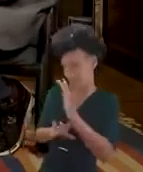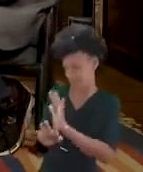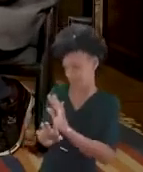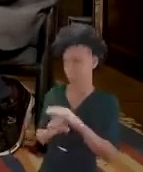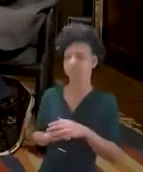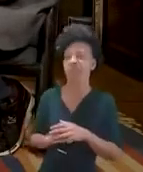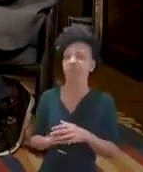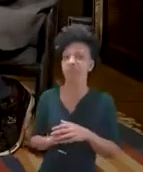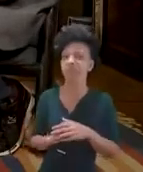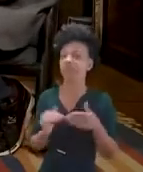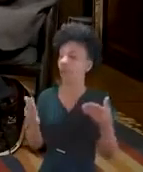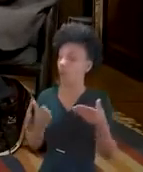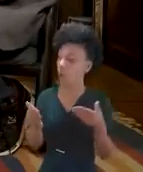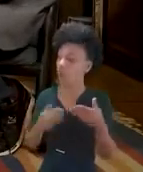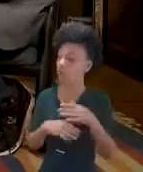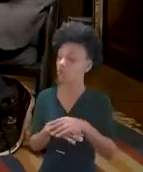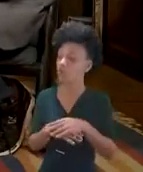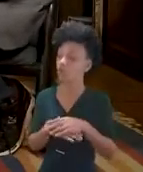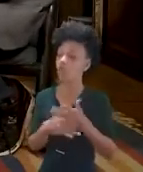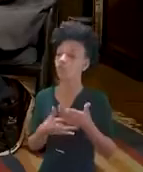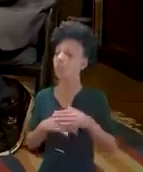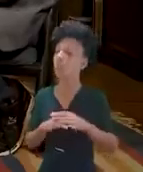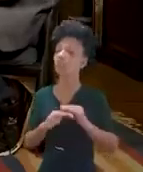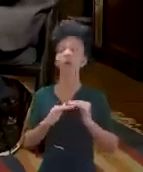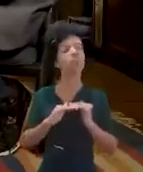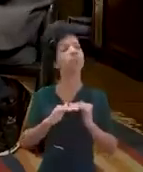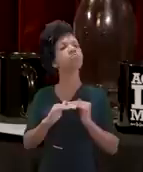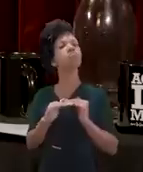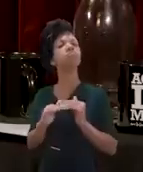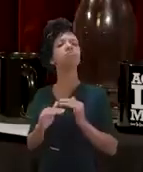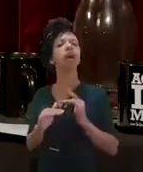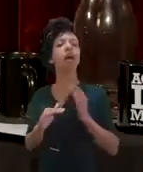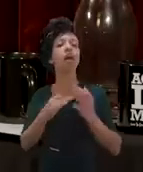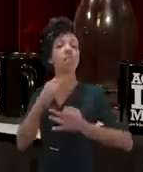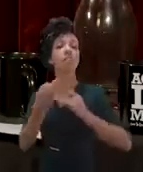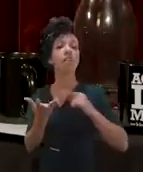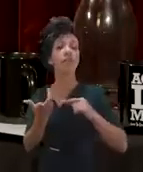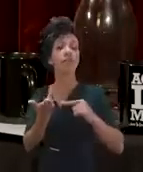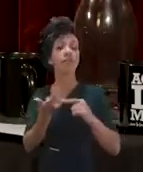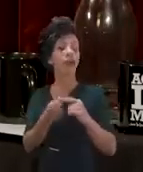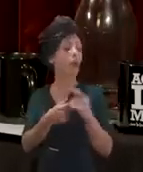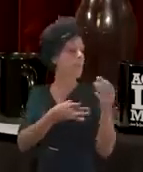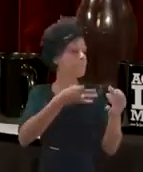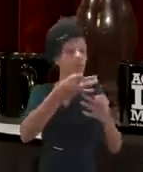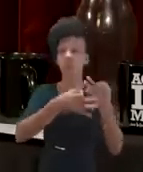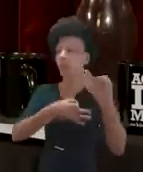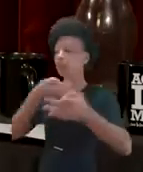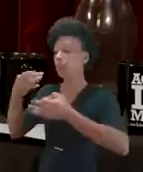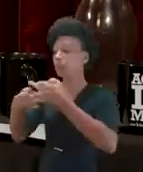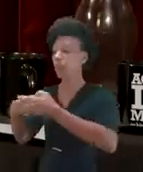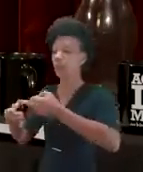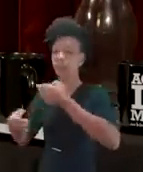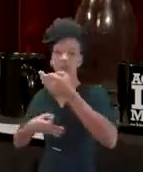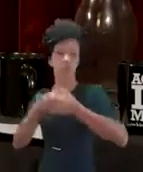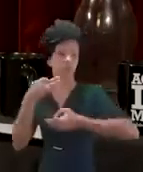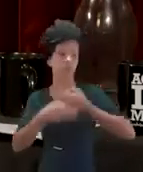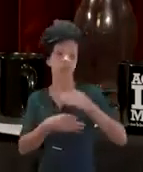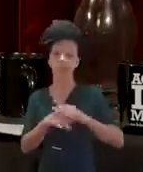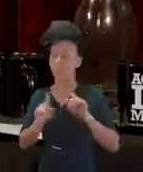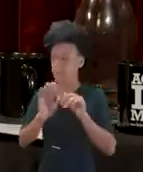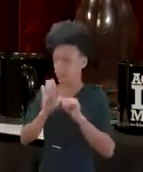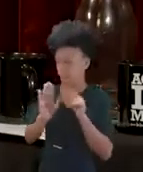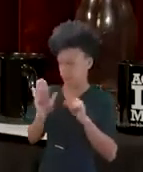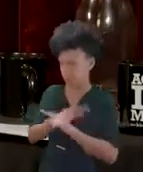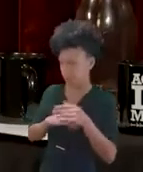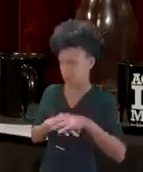não Não sei não sei hoje a gente tá mais horizontal É isso aí a gente tem várias correntes tem uma corrente aqui uma corrente aqui uma coisa aqui a